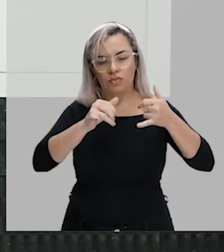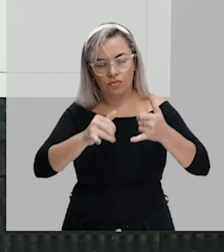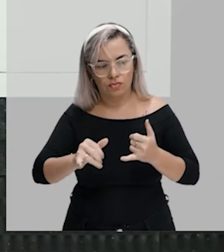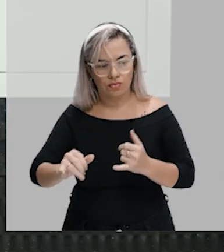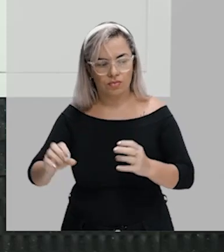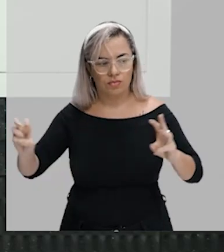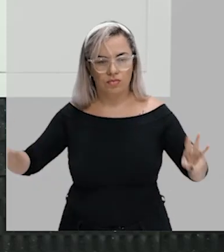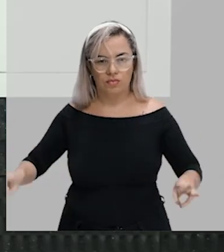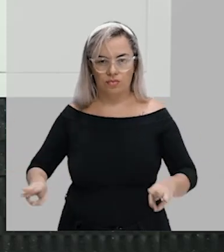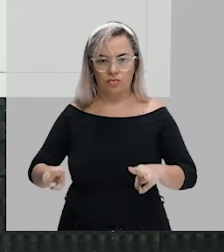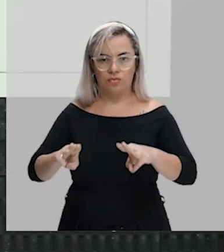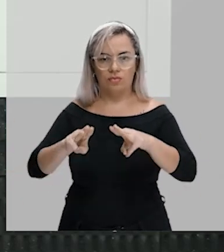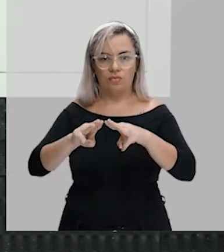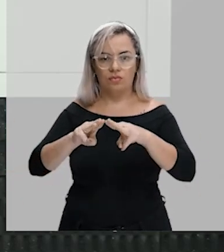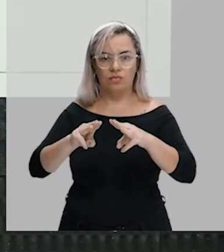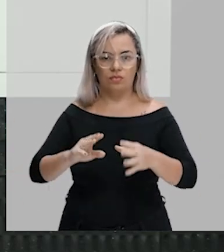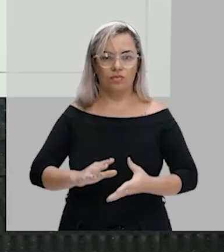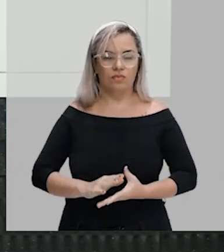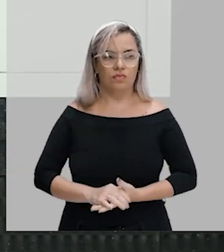eletromagnéticas.